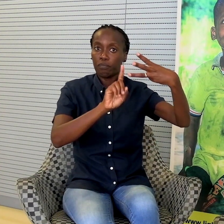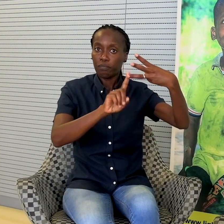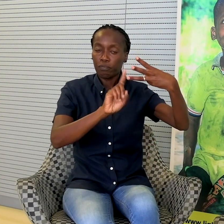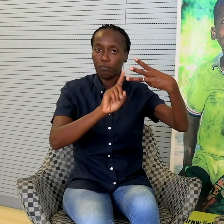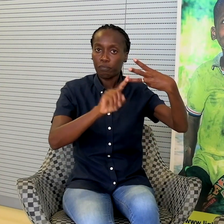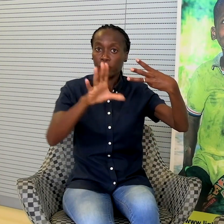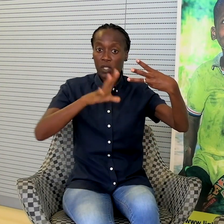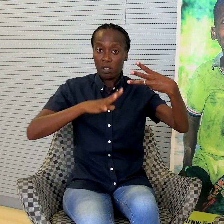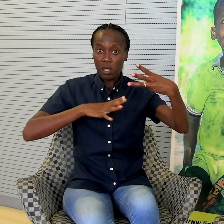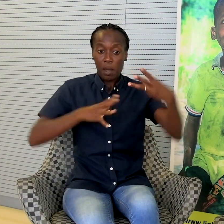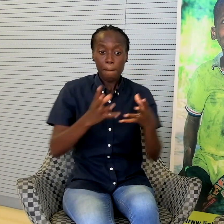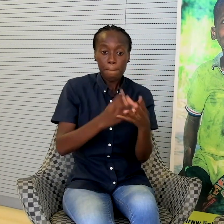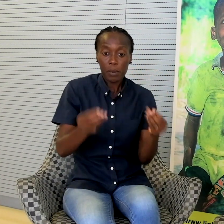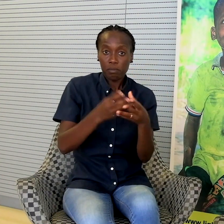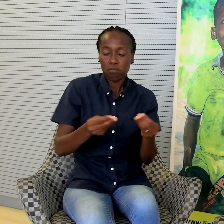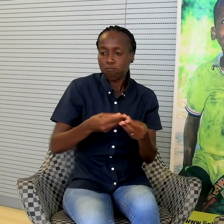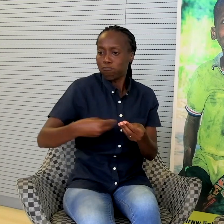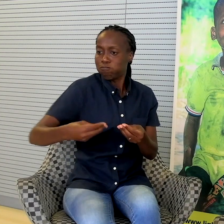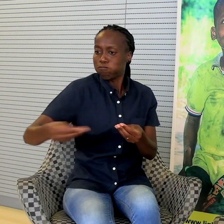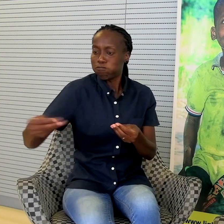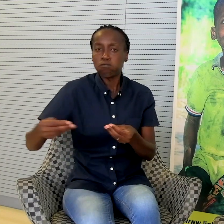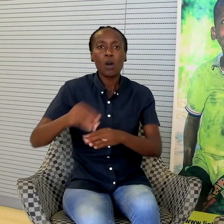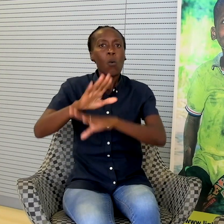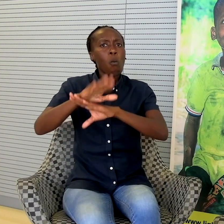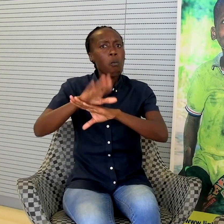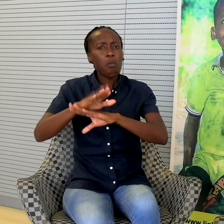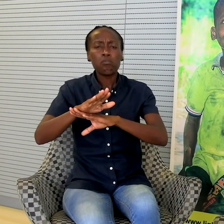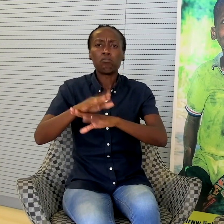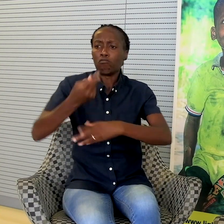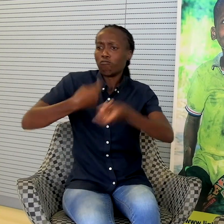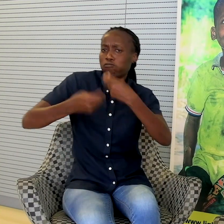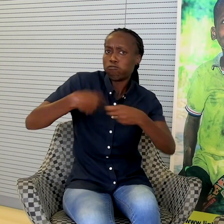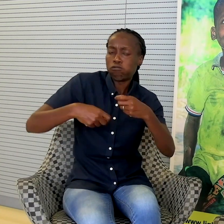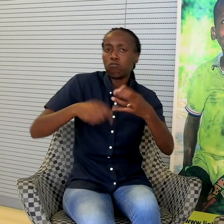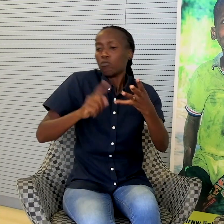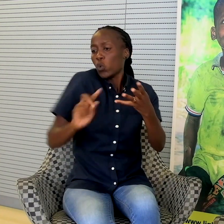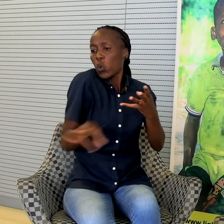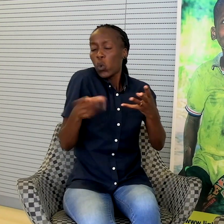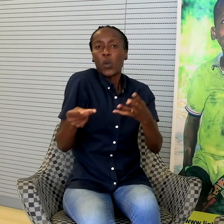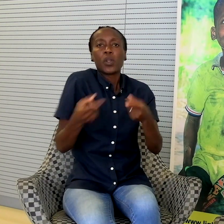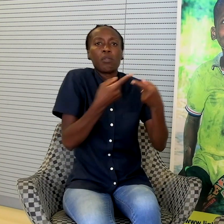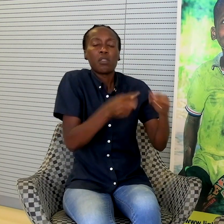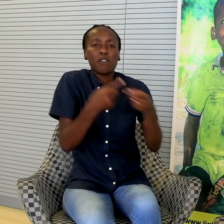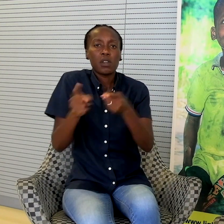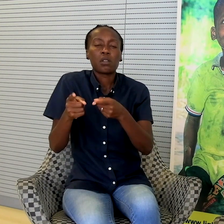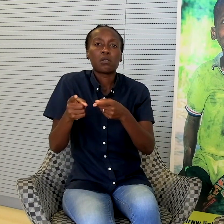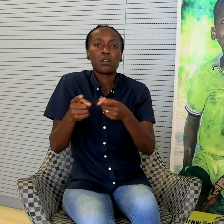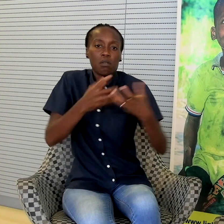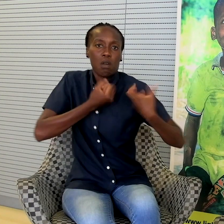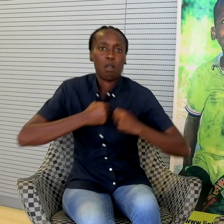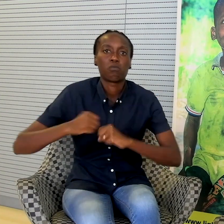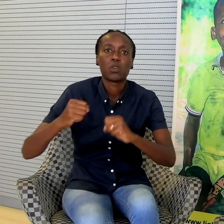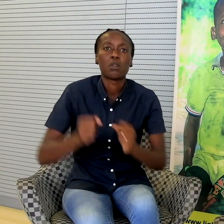produtos para iniciar alguns negócios, mercearia, entre outras atividades para aquelas pessoas que me referi como